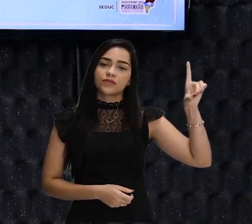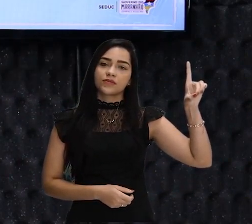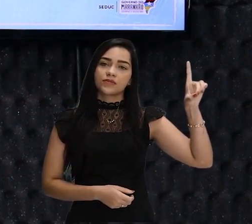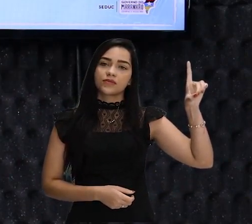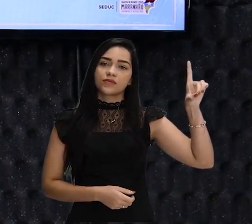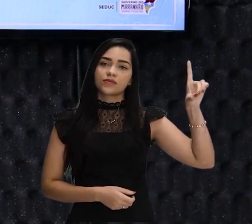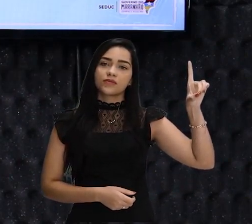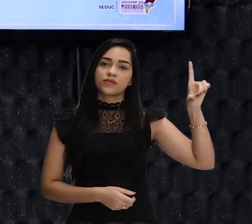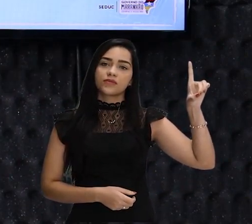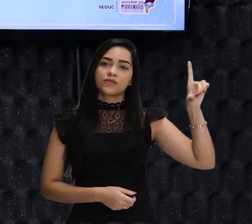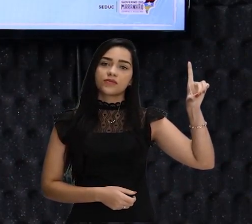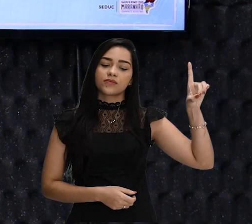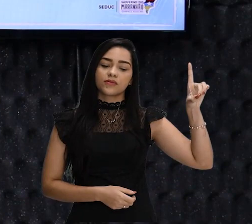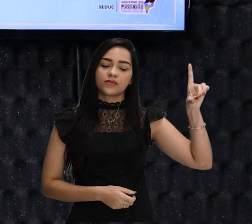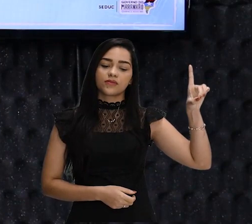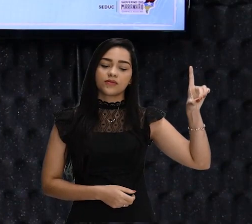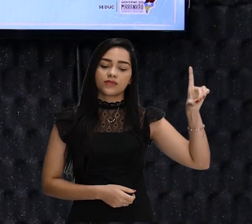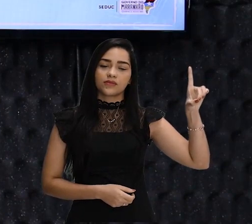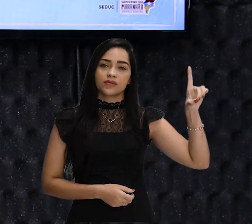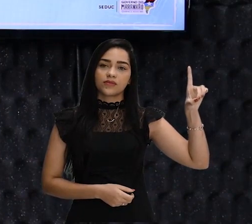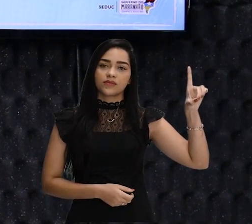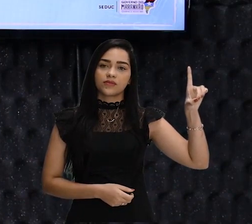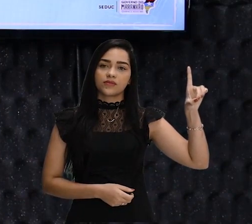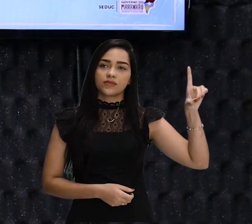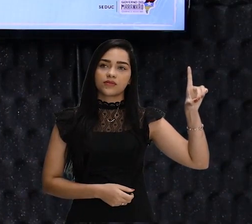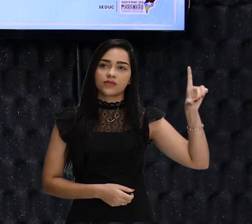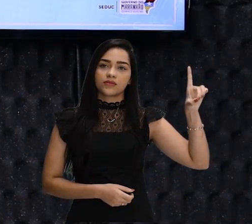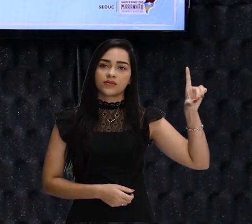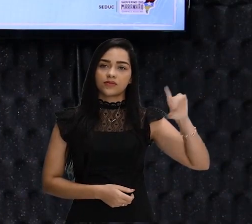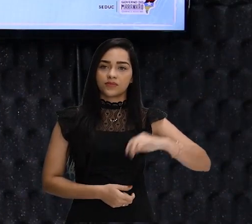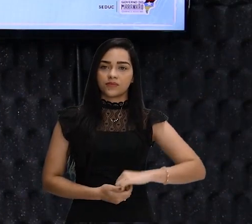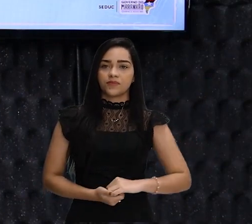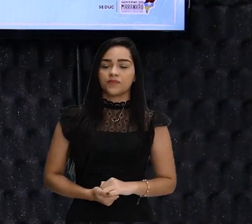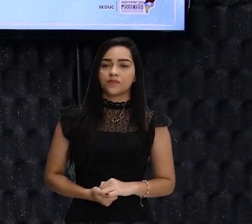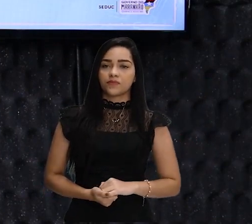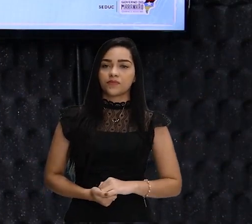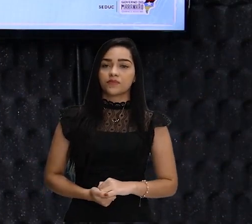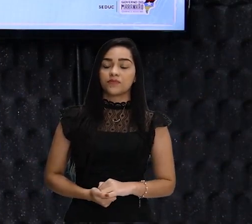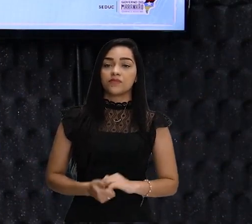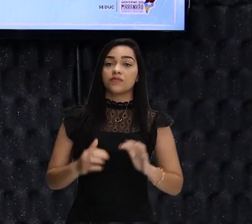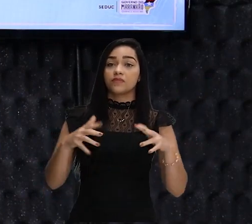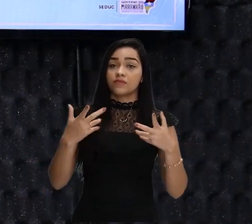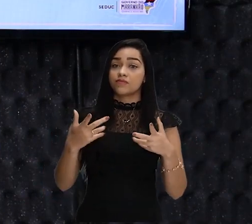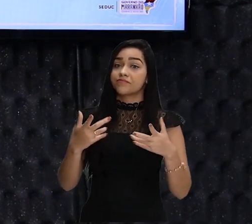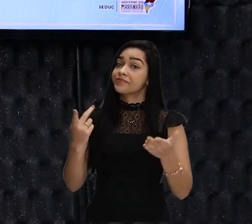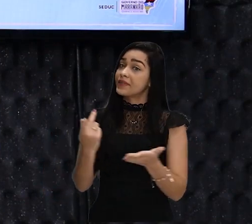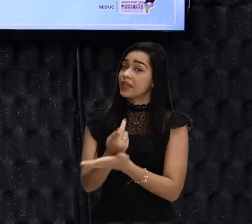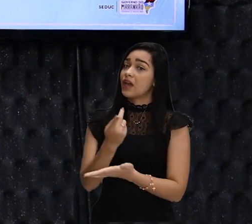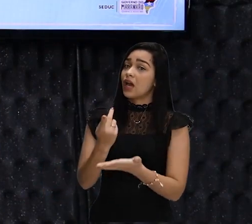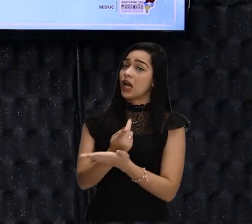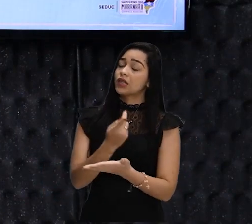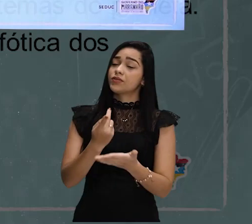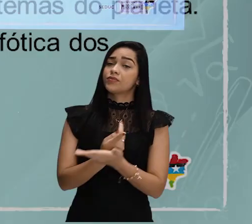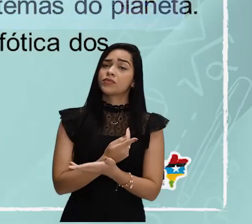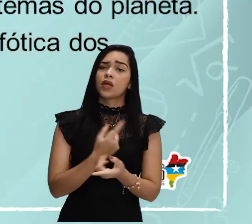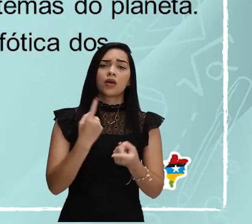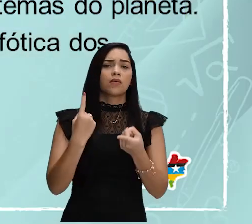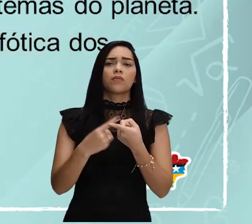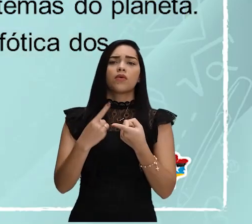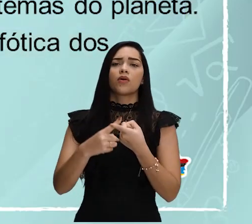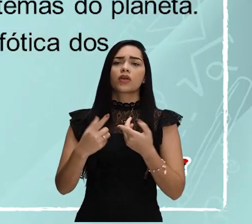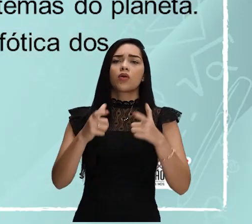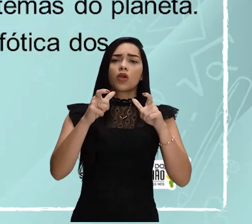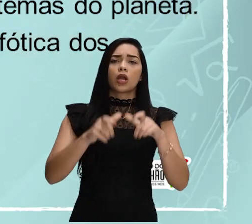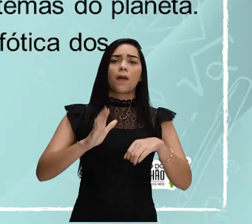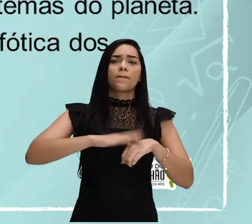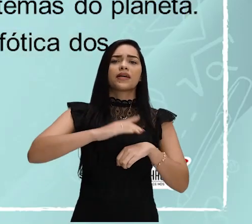zona eufótica dos oceanos? Gente, isso está incorreto. Por quê? O local mais alto do planeta seria as